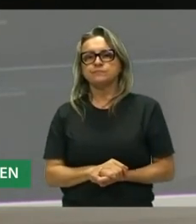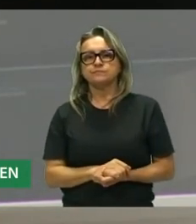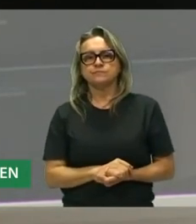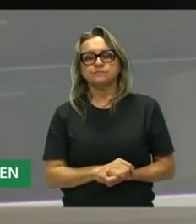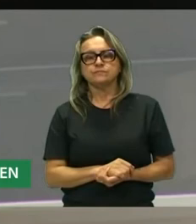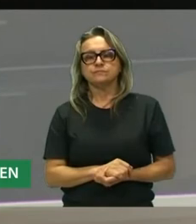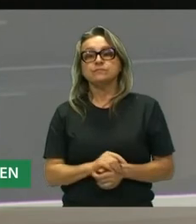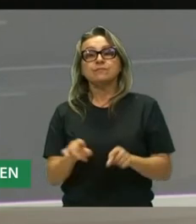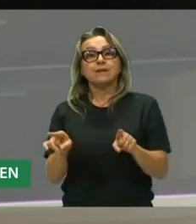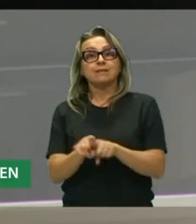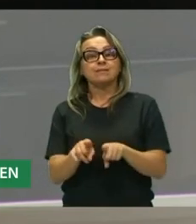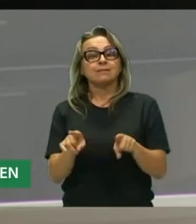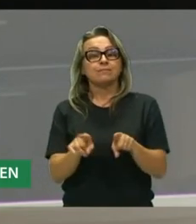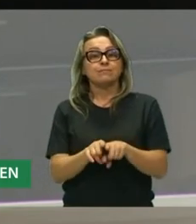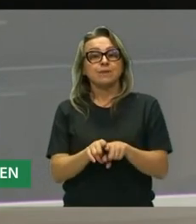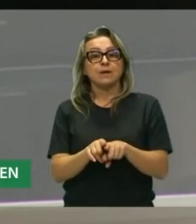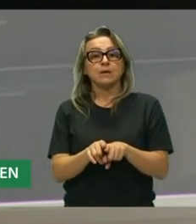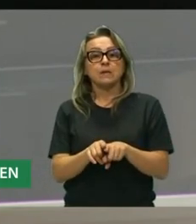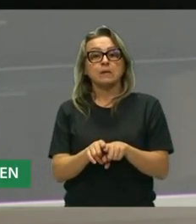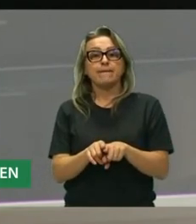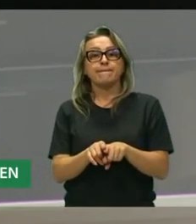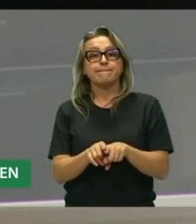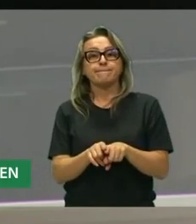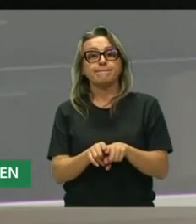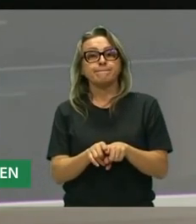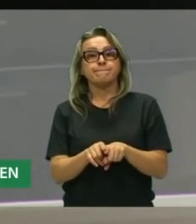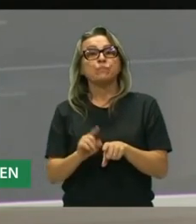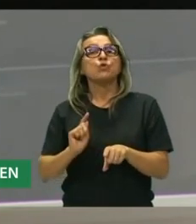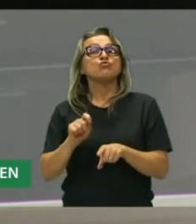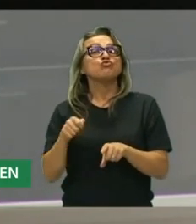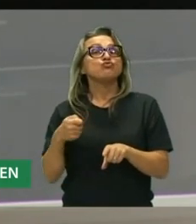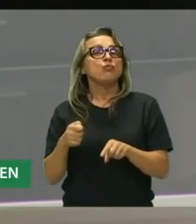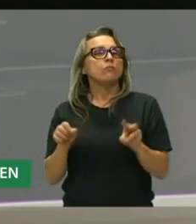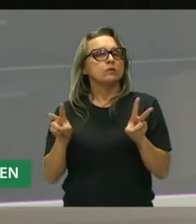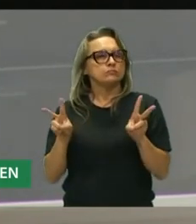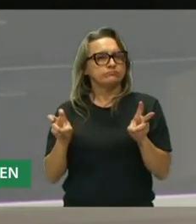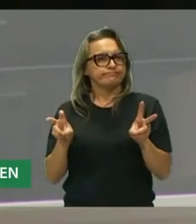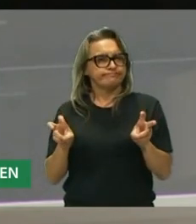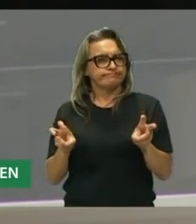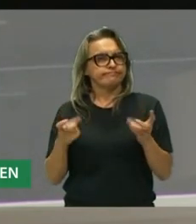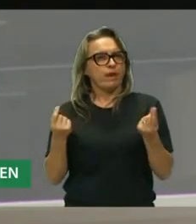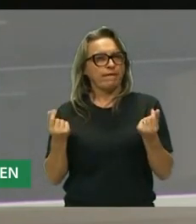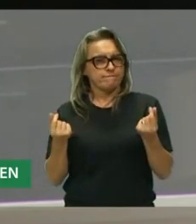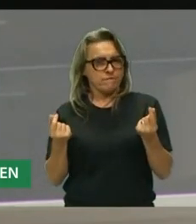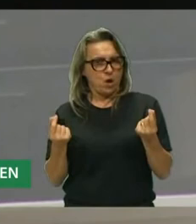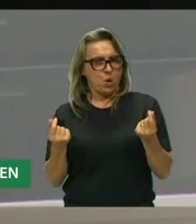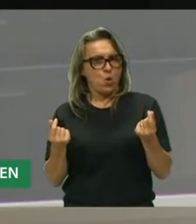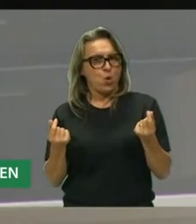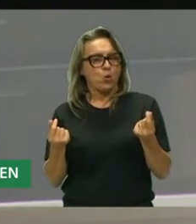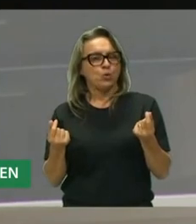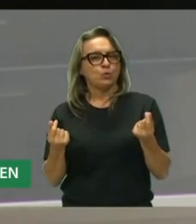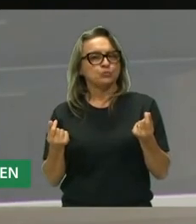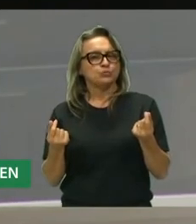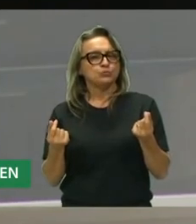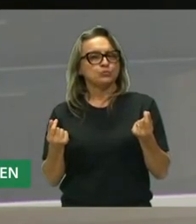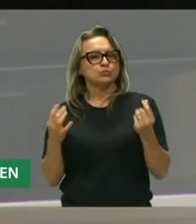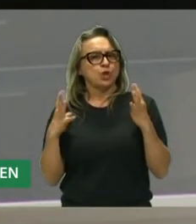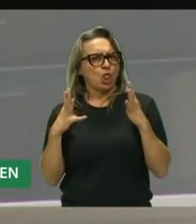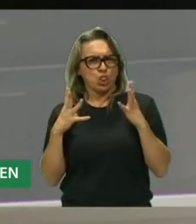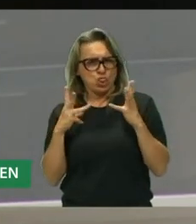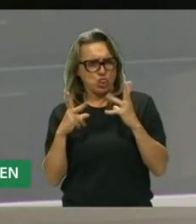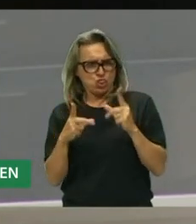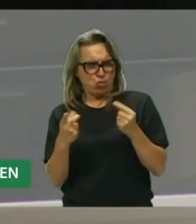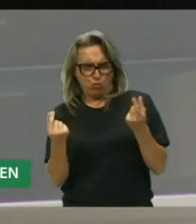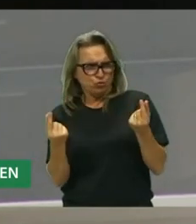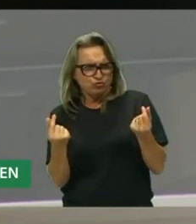E também, assim, em cima desses valores, nessa receita operacional bruta, então estão todos os recursos que o